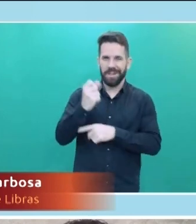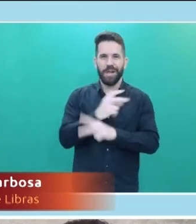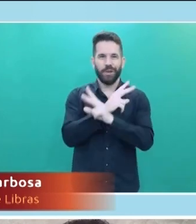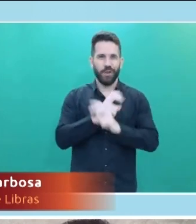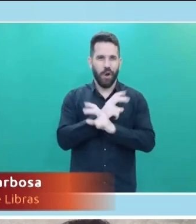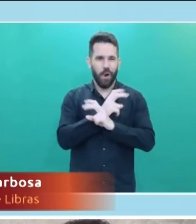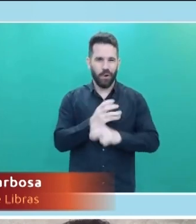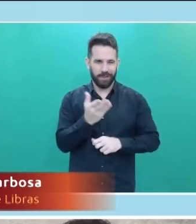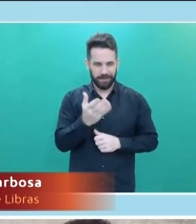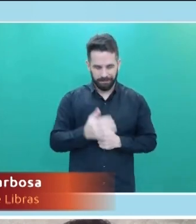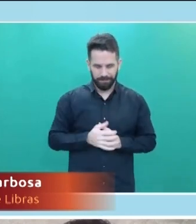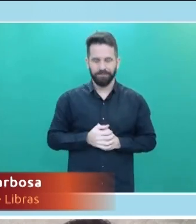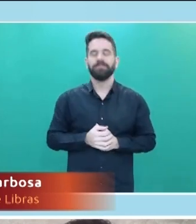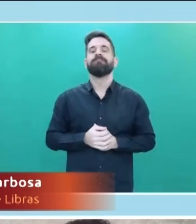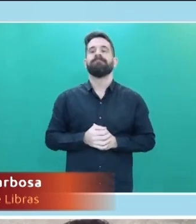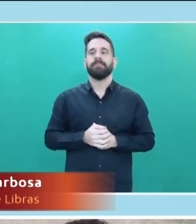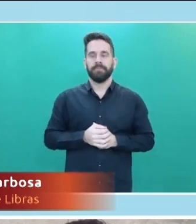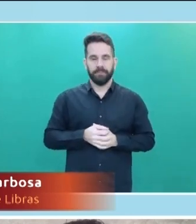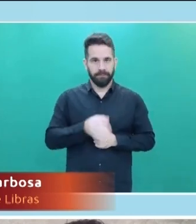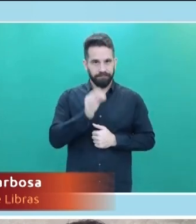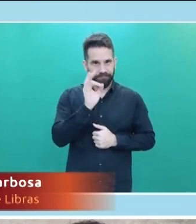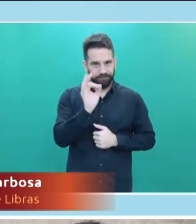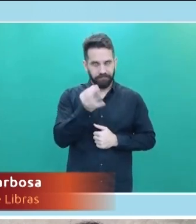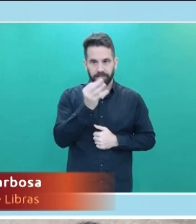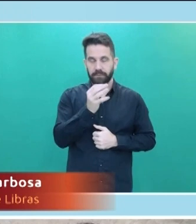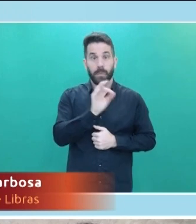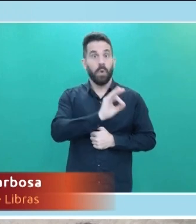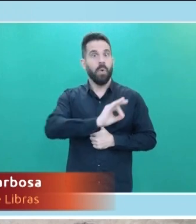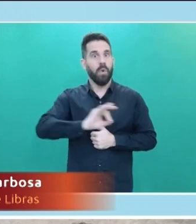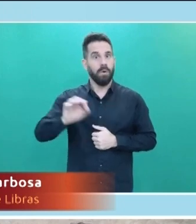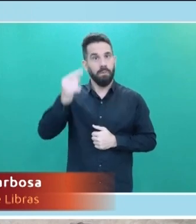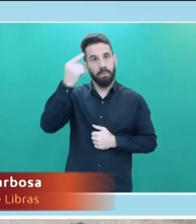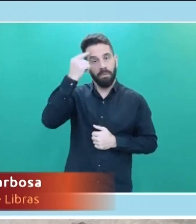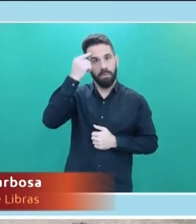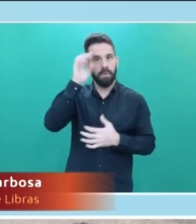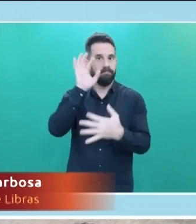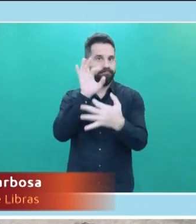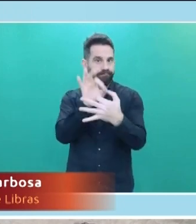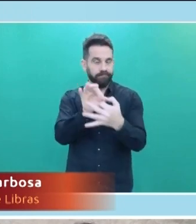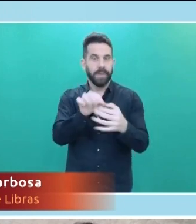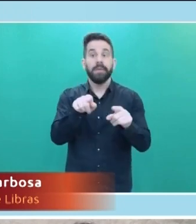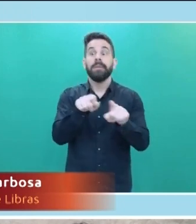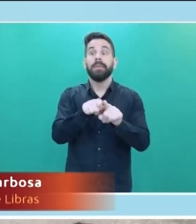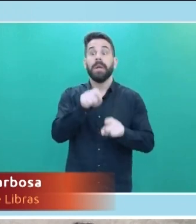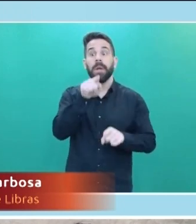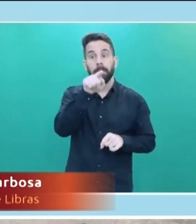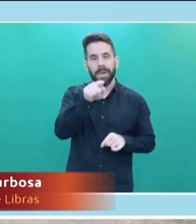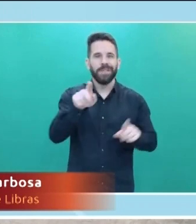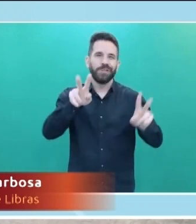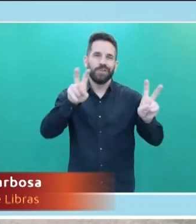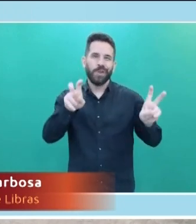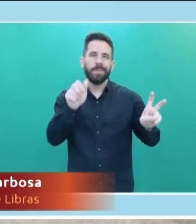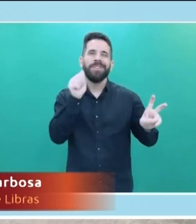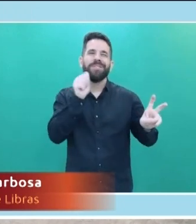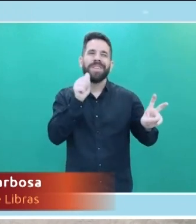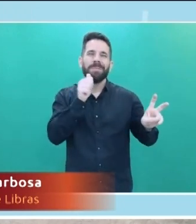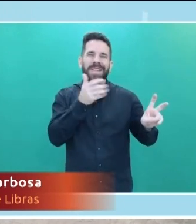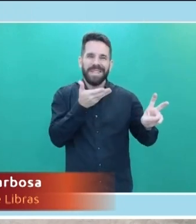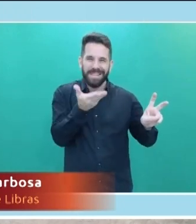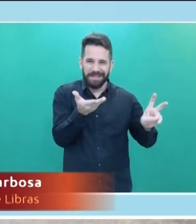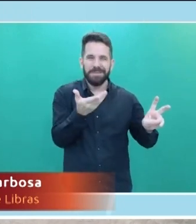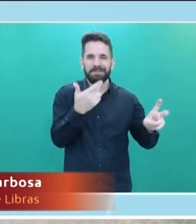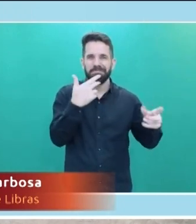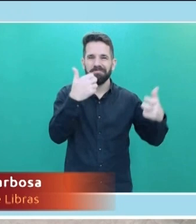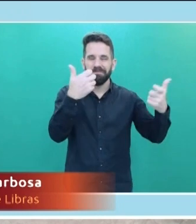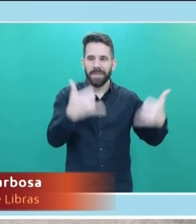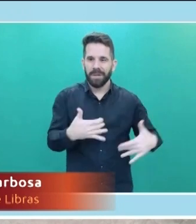Muito bom pensar nisso, né? Pensar, lembrando aí, né, de uma polêmica até referindo-se ao feminino, que quando houve uma citação da Simone